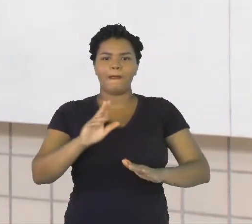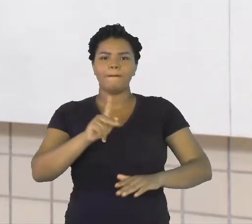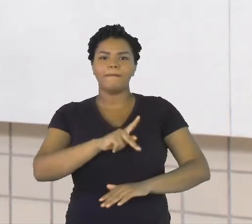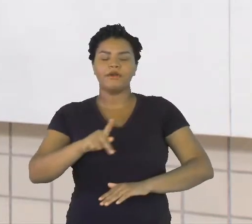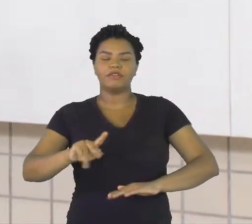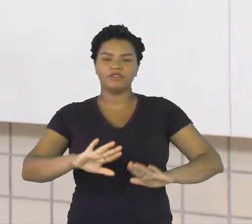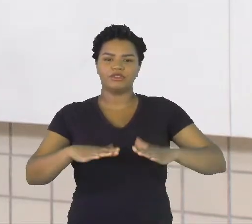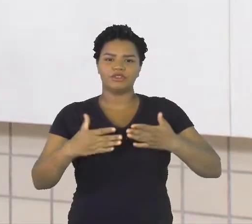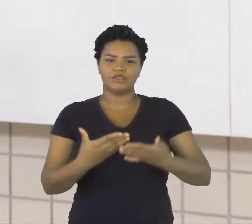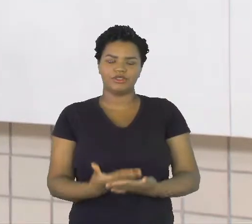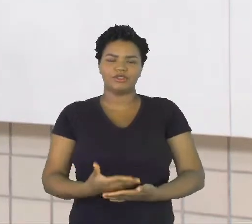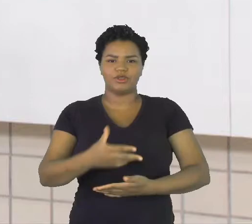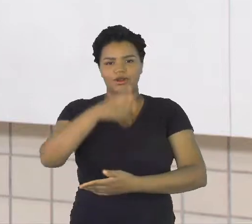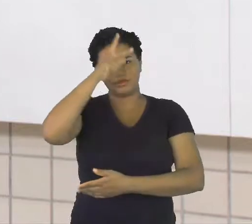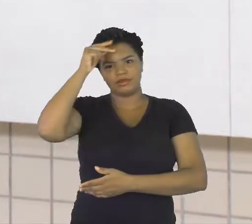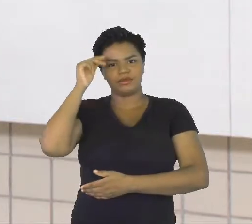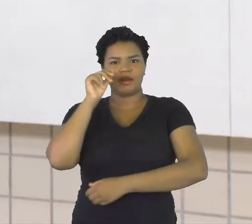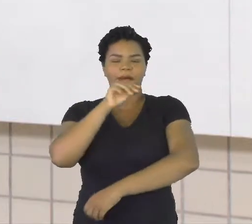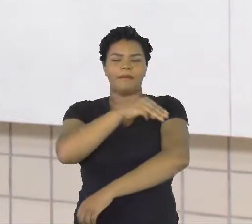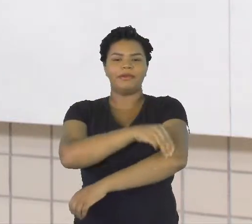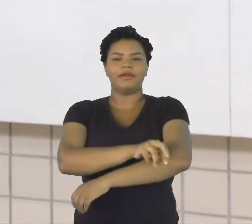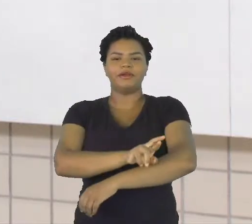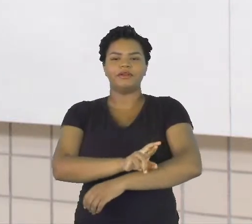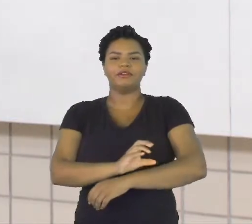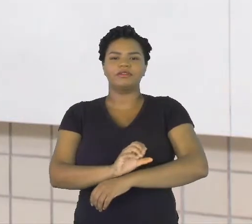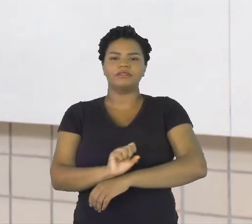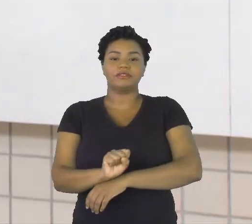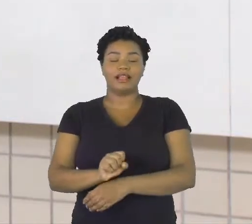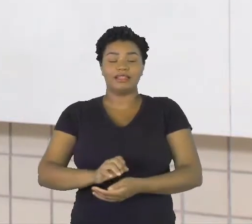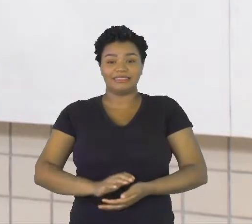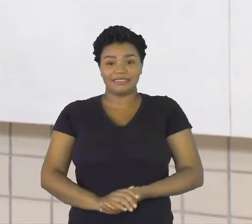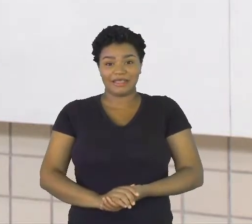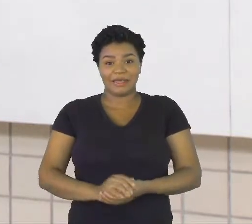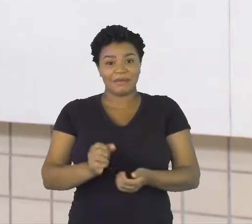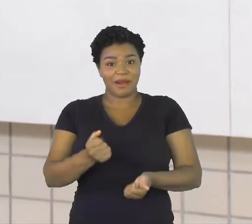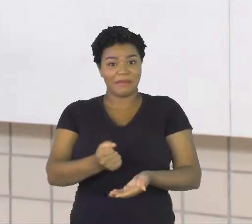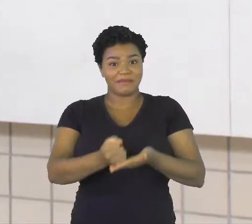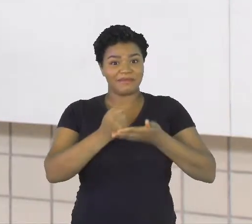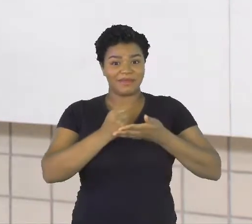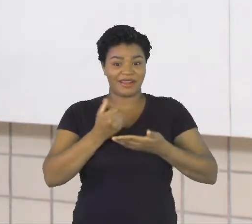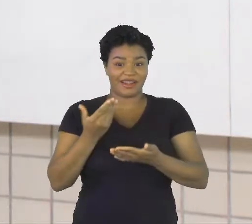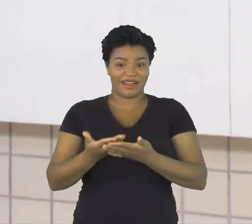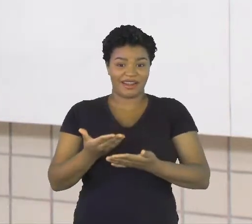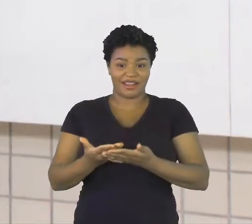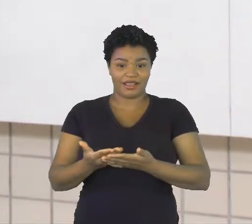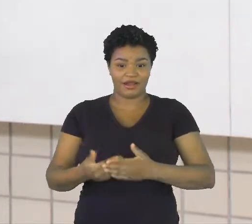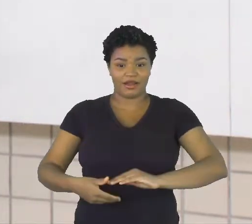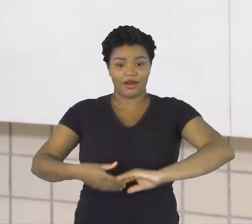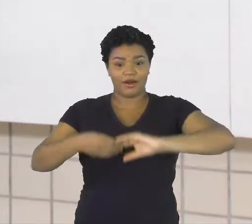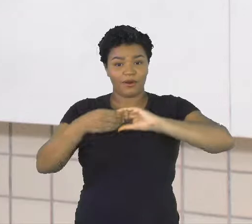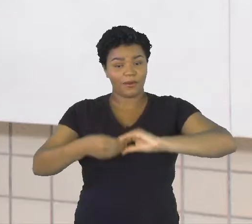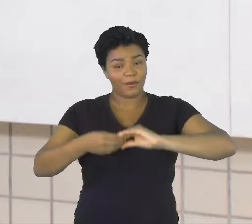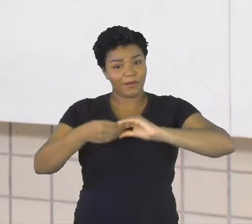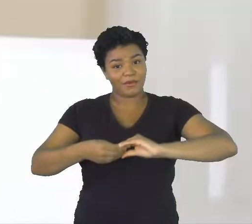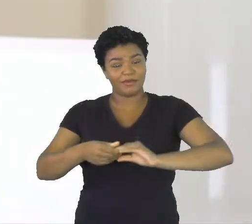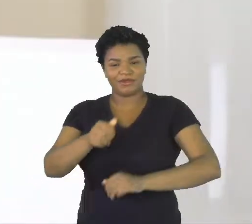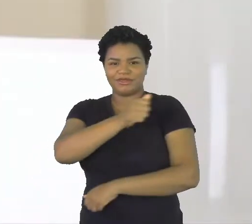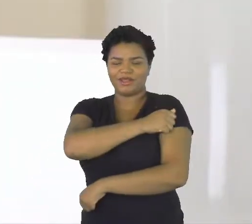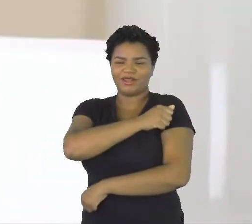Municipal Maria Rosa de Castro Sales. E para me auxiliar na aula, cumprimento os alunos